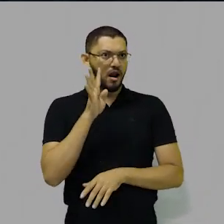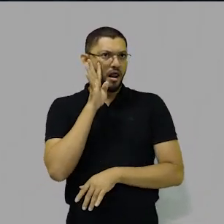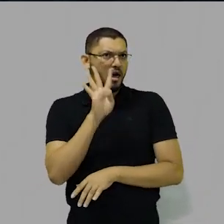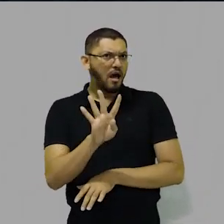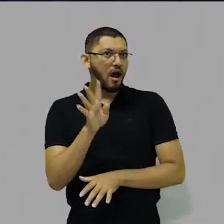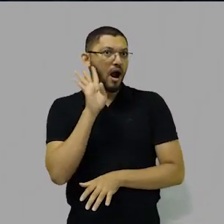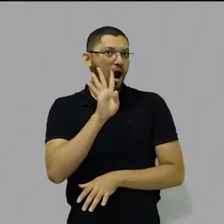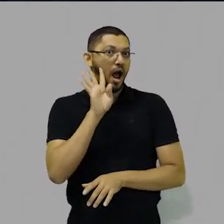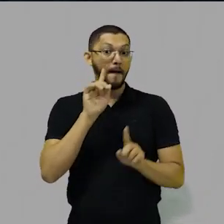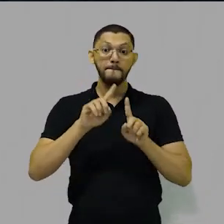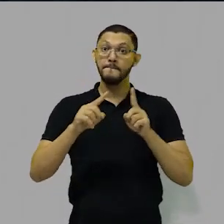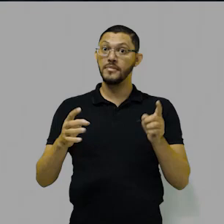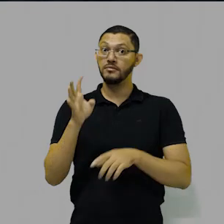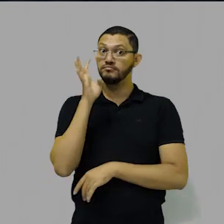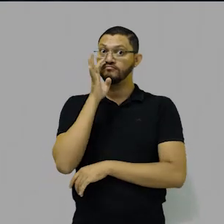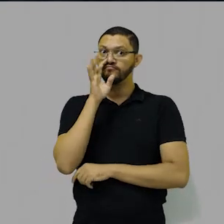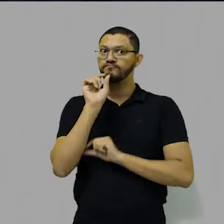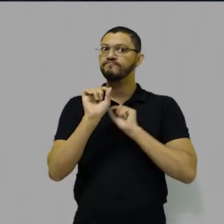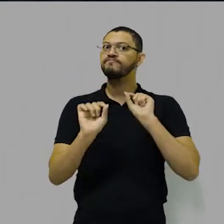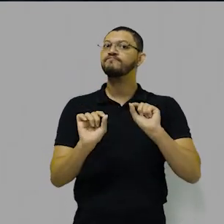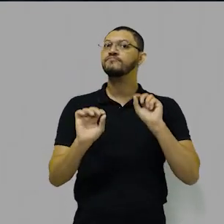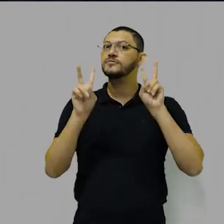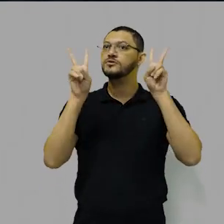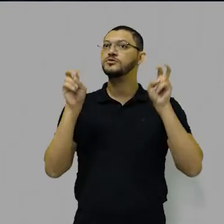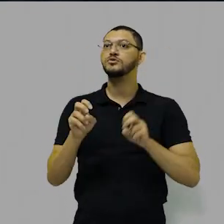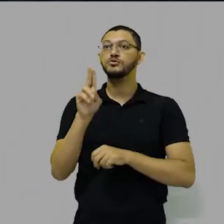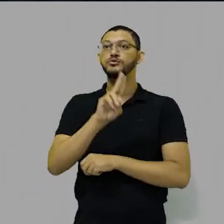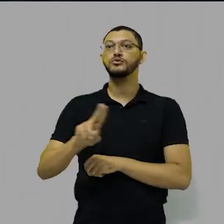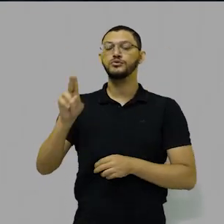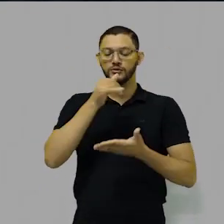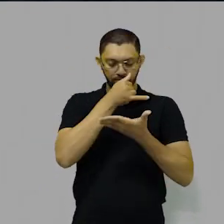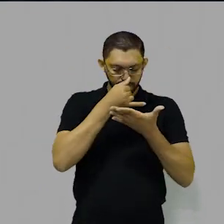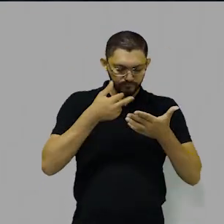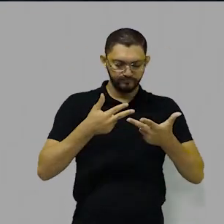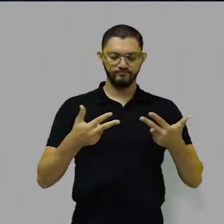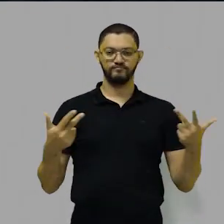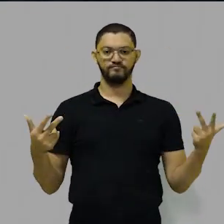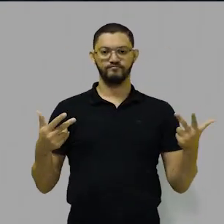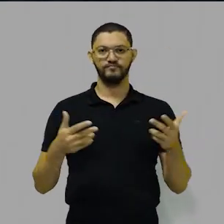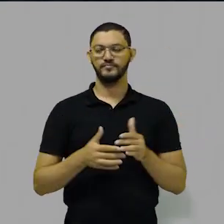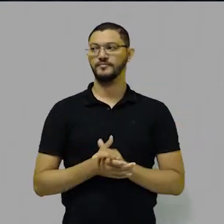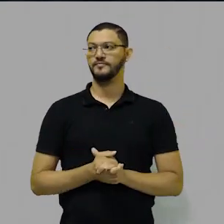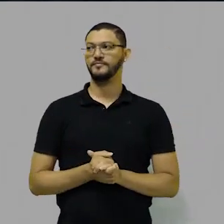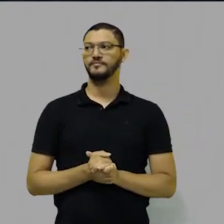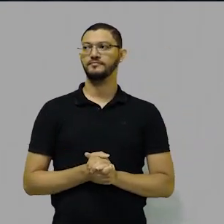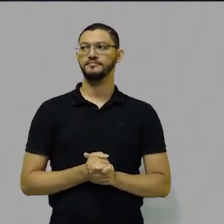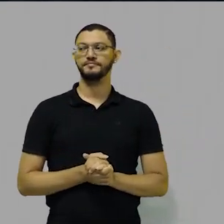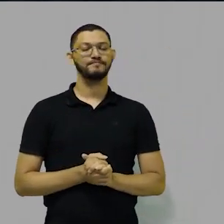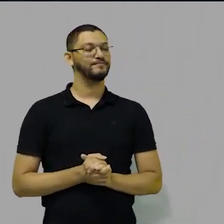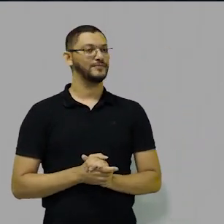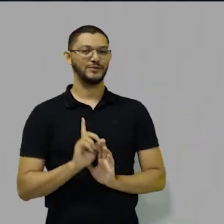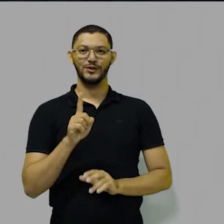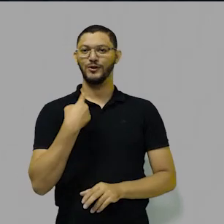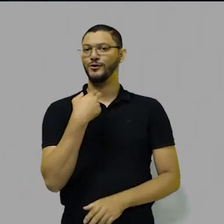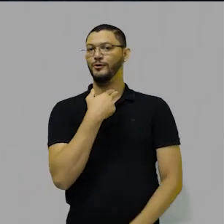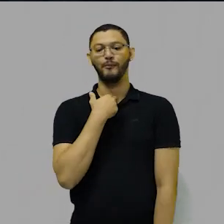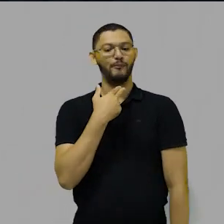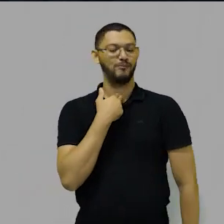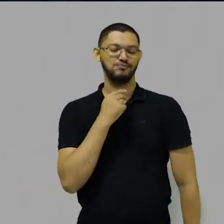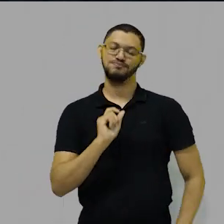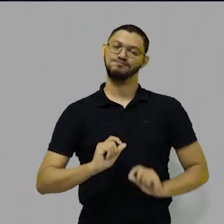É, mas observe o pano de fundo. É o uso de drogas. E isso nós não podemos